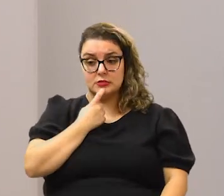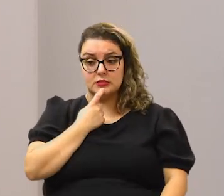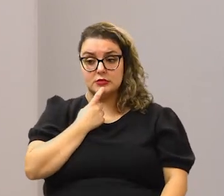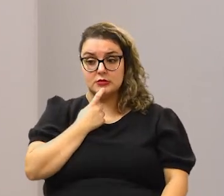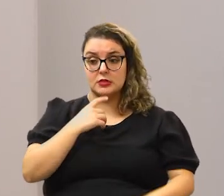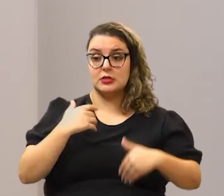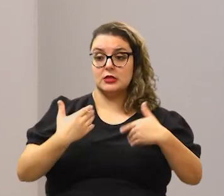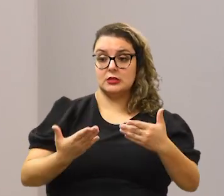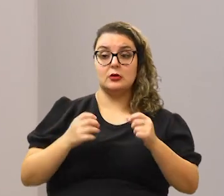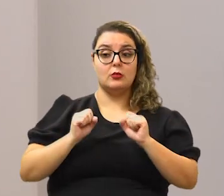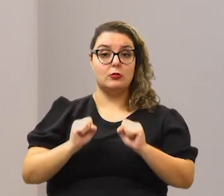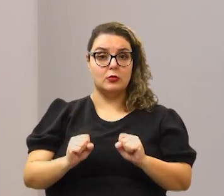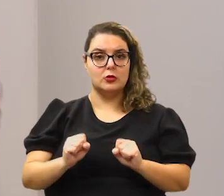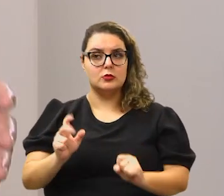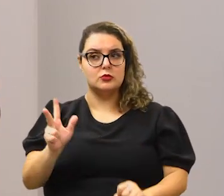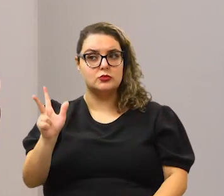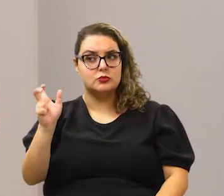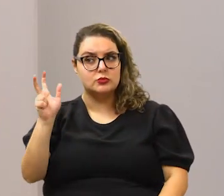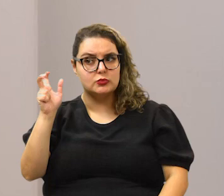de você